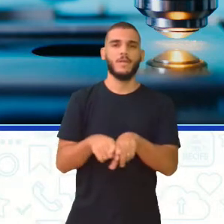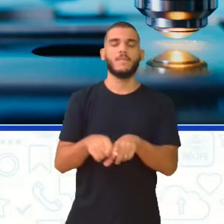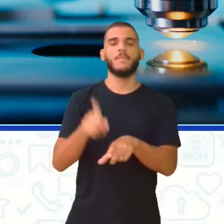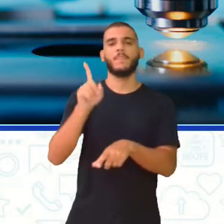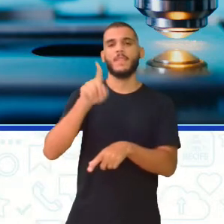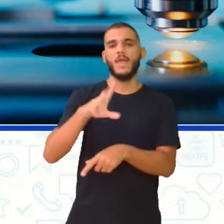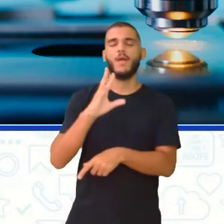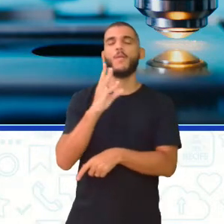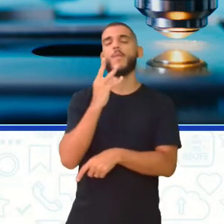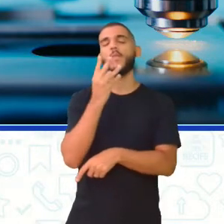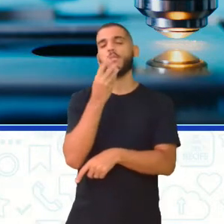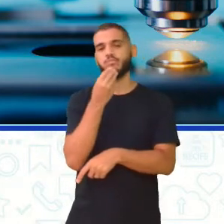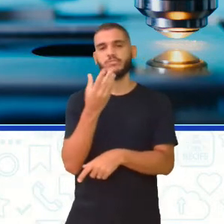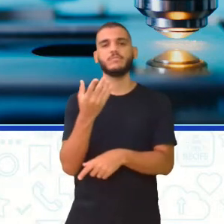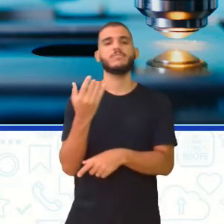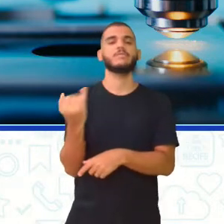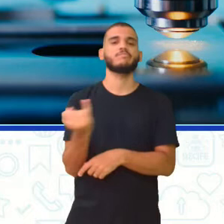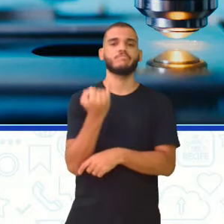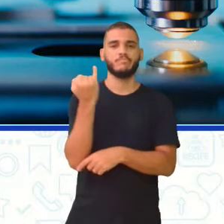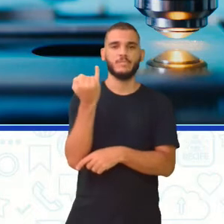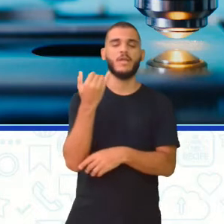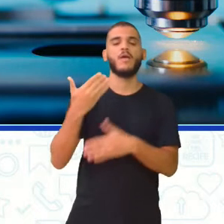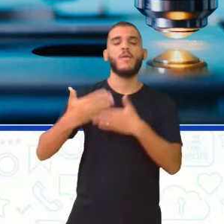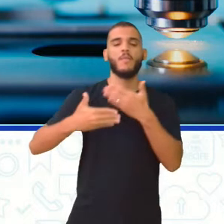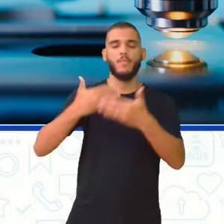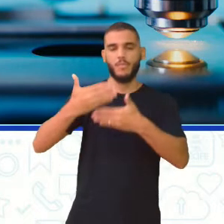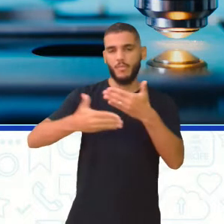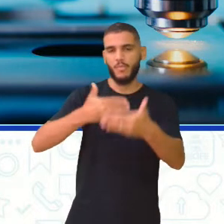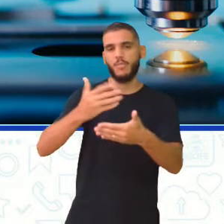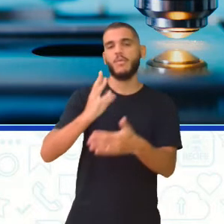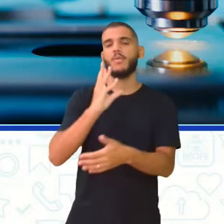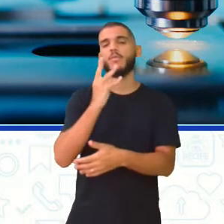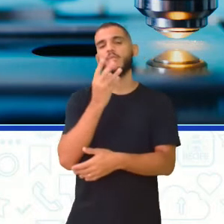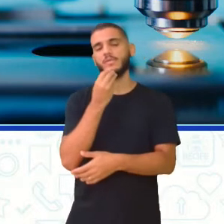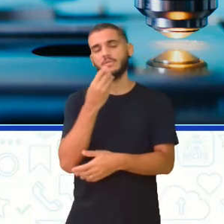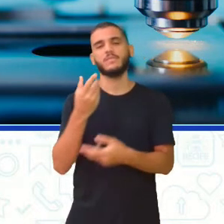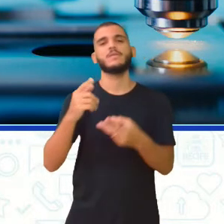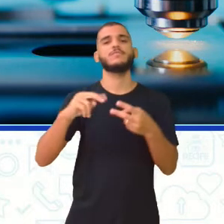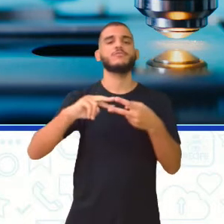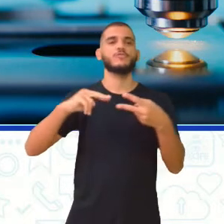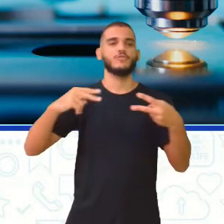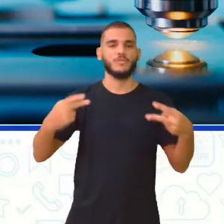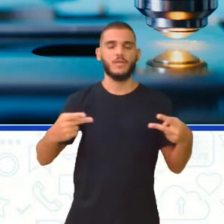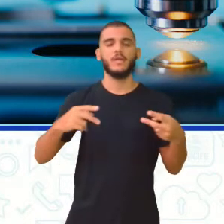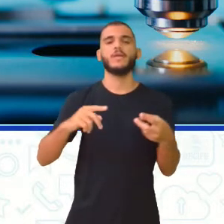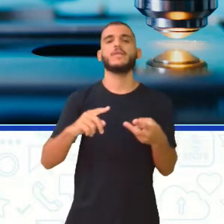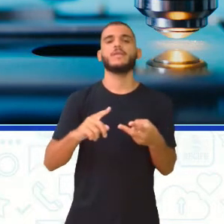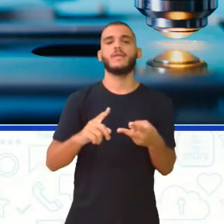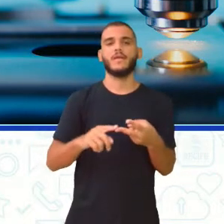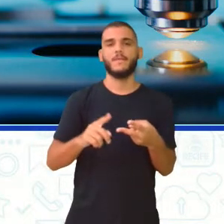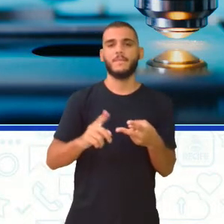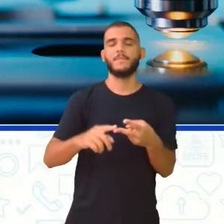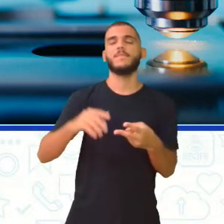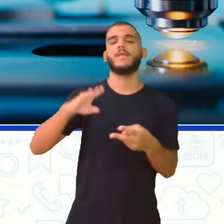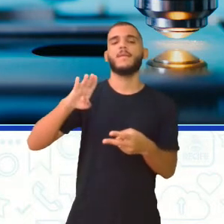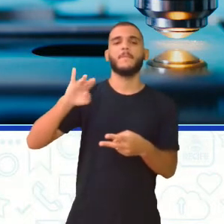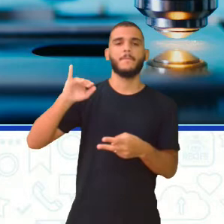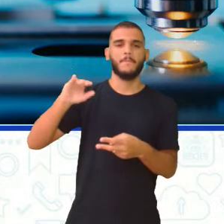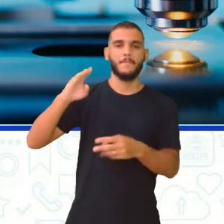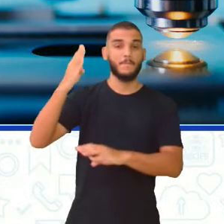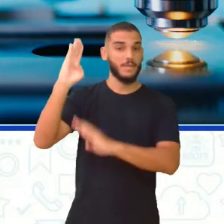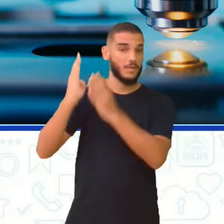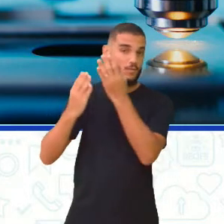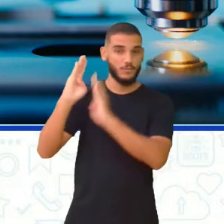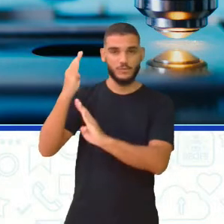muito vasto. Ó. O avanço nos conhecimentos sobre genética, microbiologia, a química,